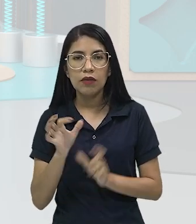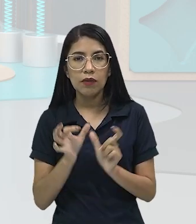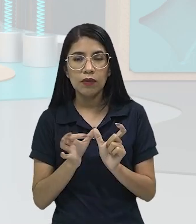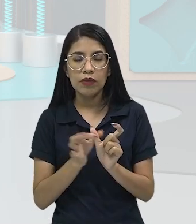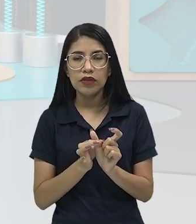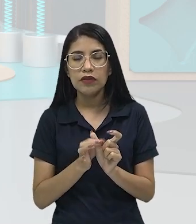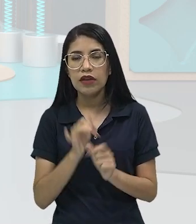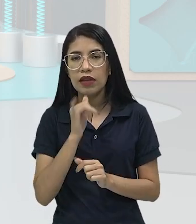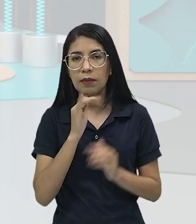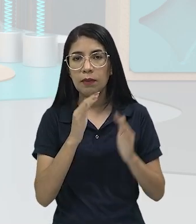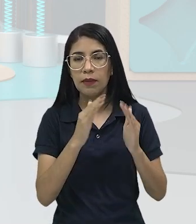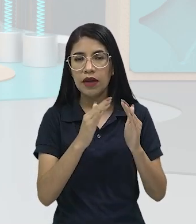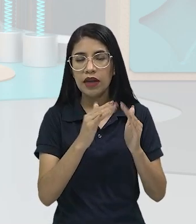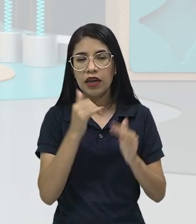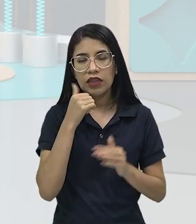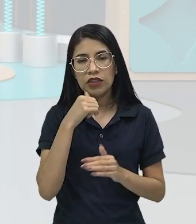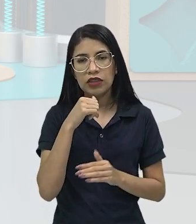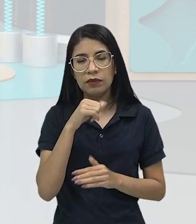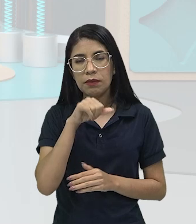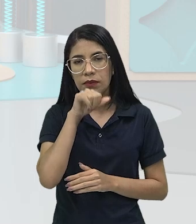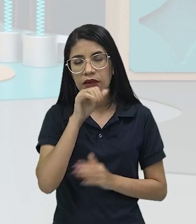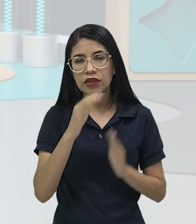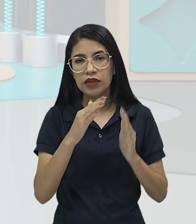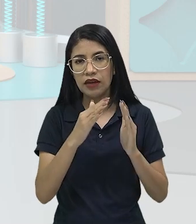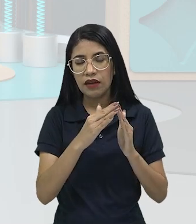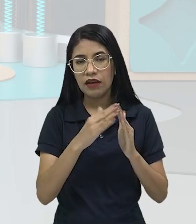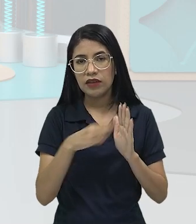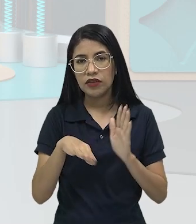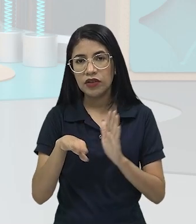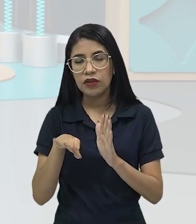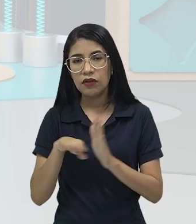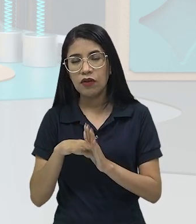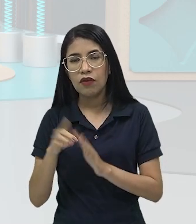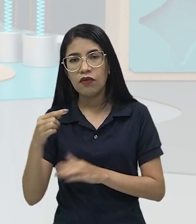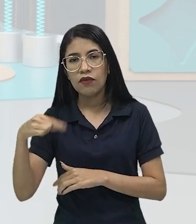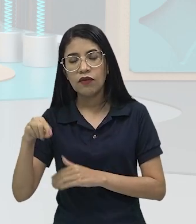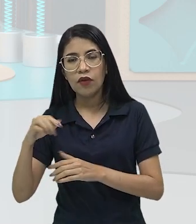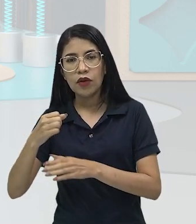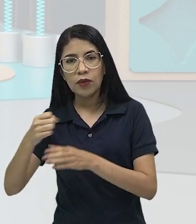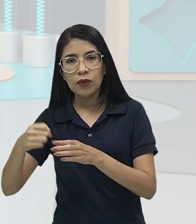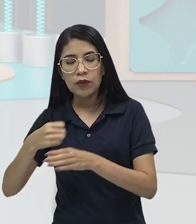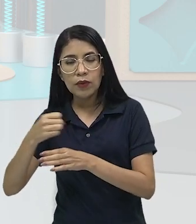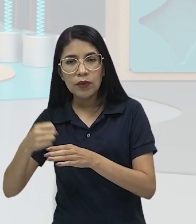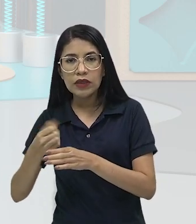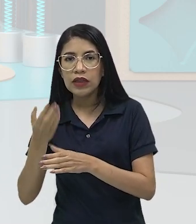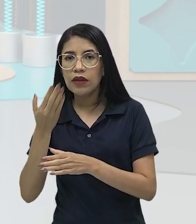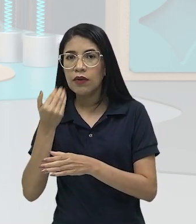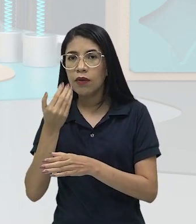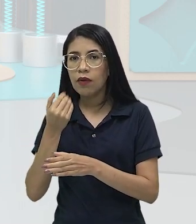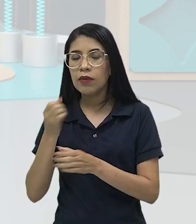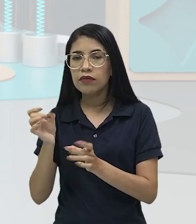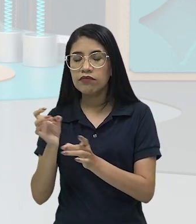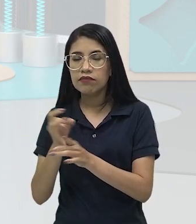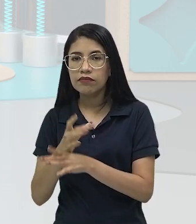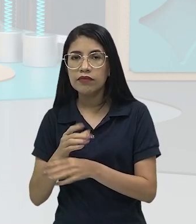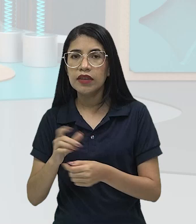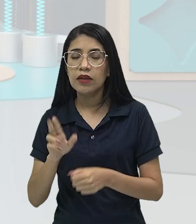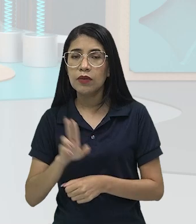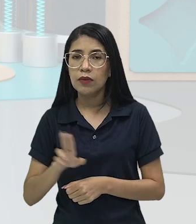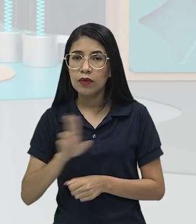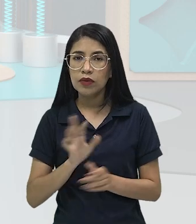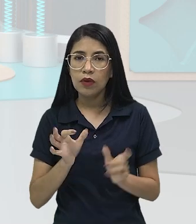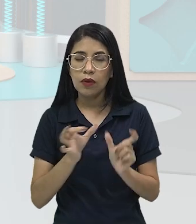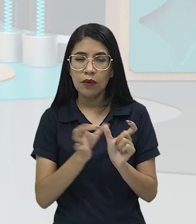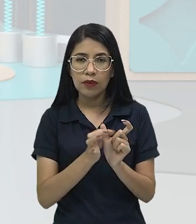em casa, foi à cozinha, fez o almoço. Percebam que aí eu já estou usando alguns conectivos,